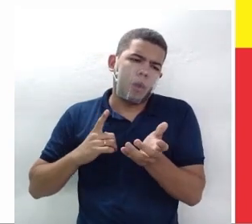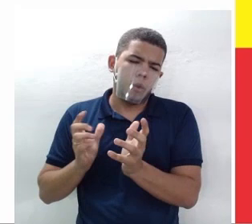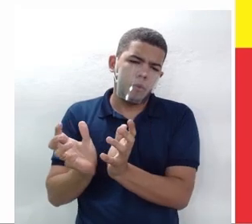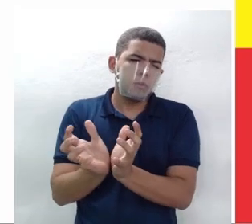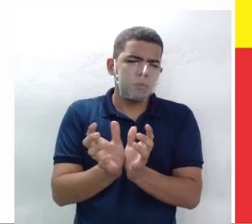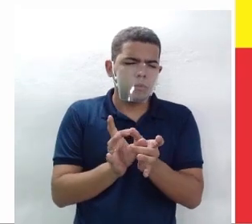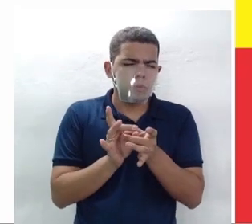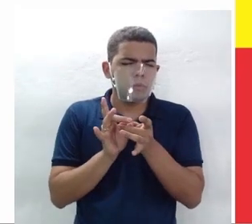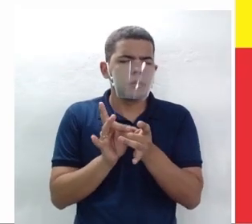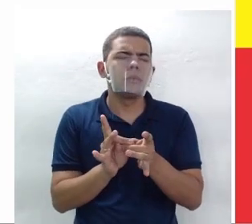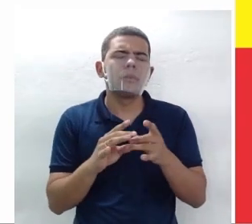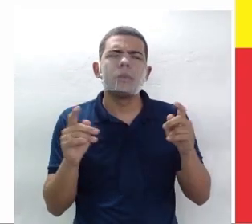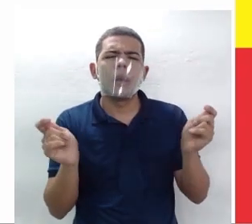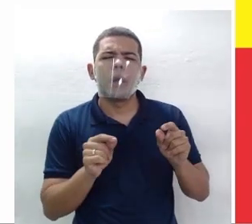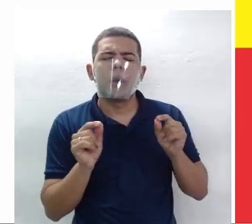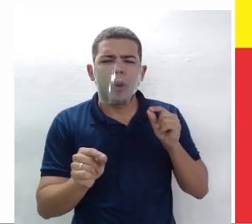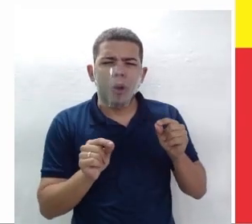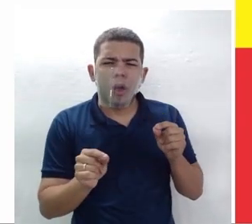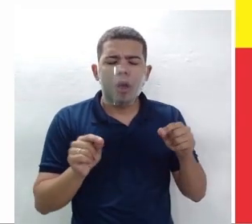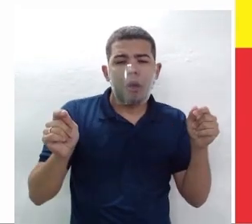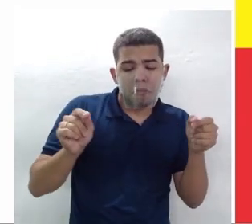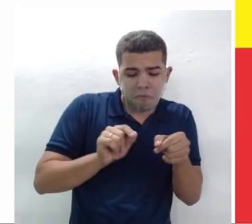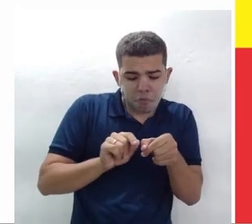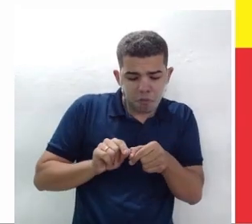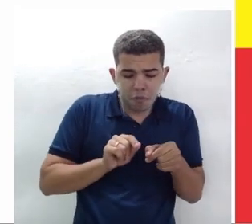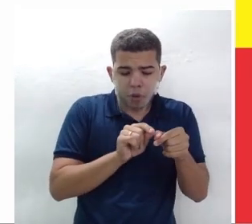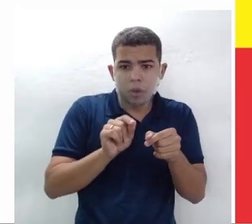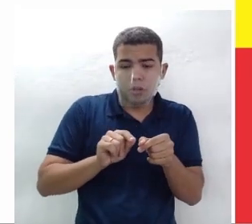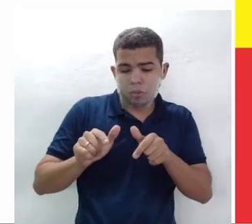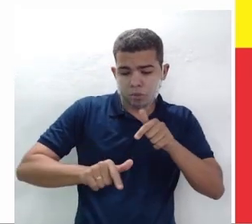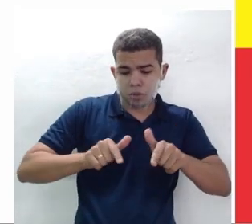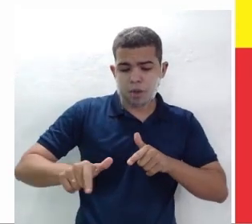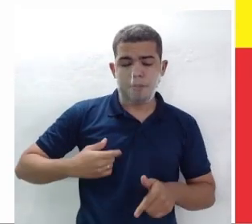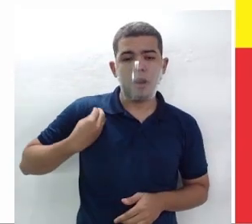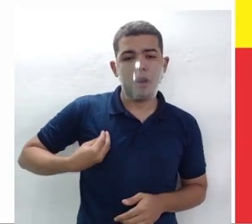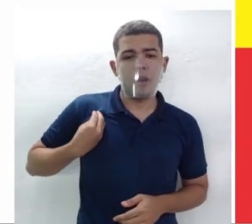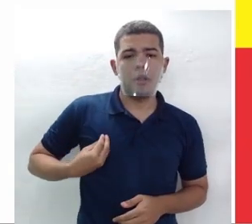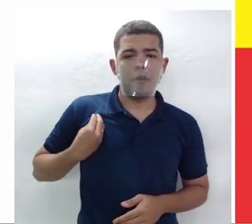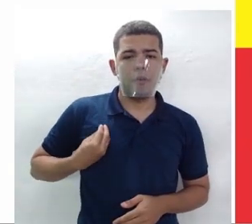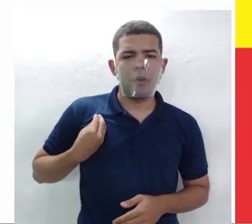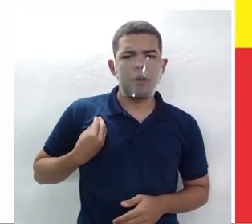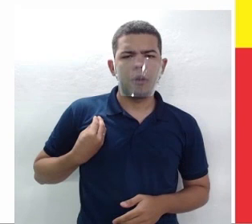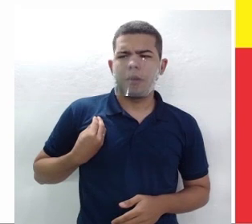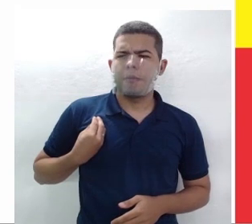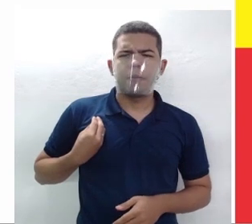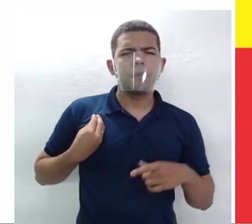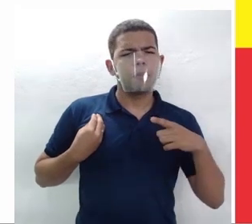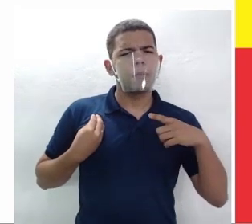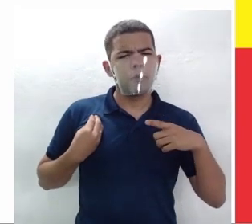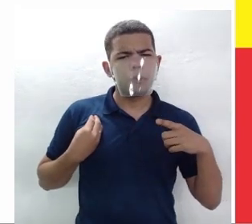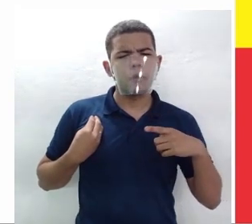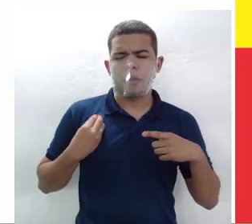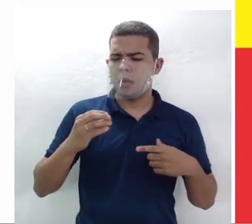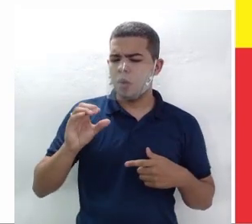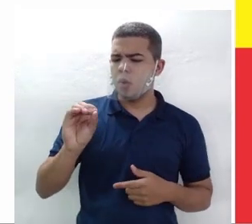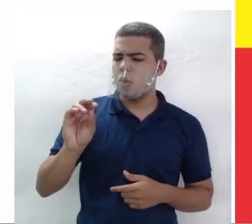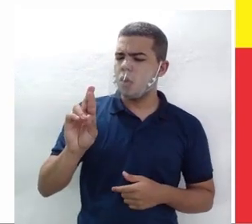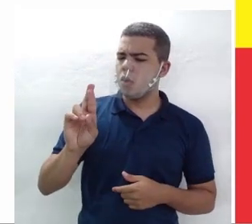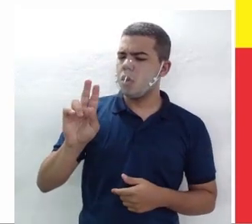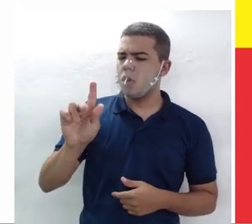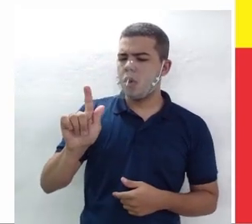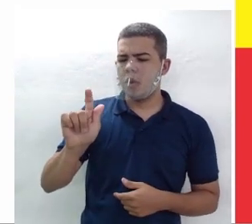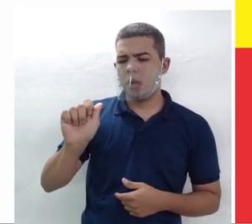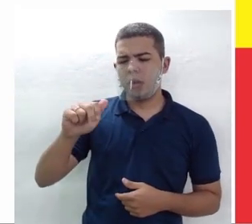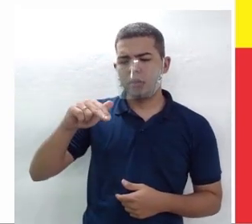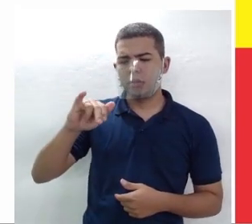na realização de uma função vital. Organismos são conjuntos de sistemas. Podemos